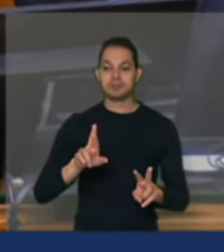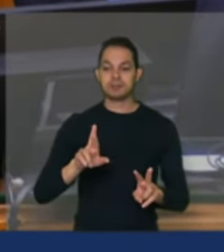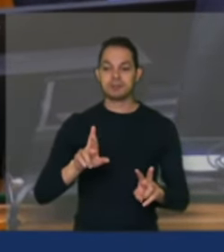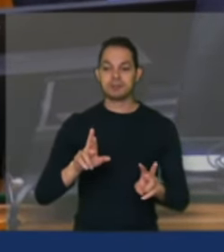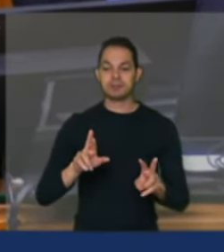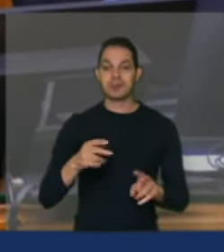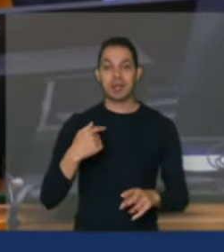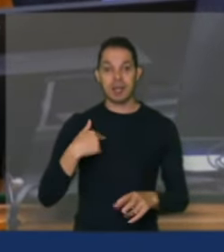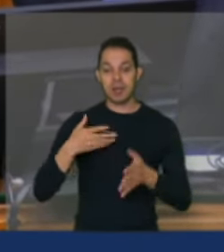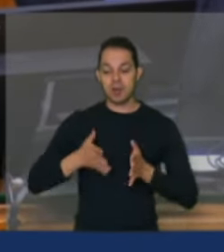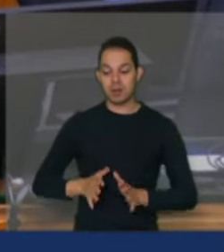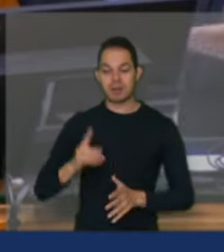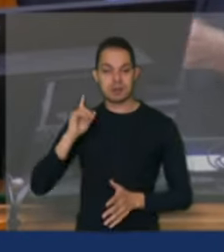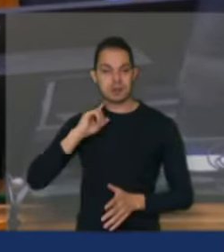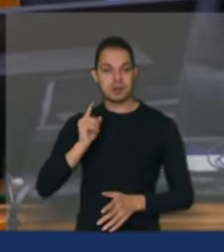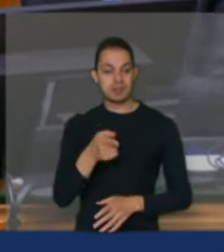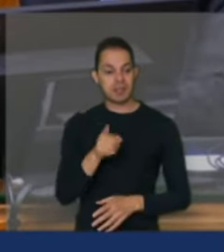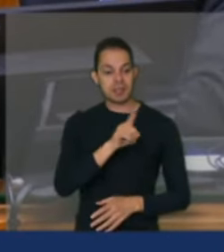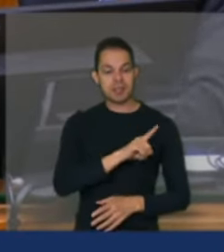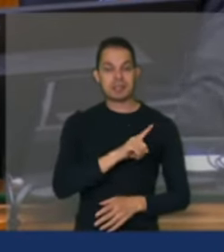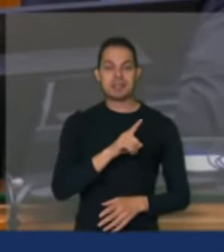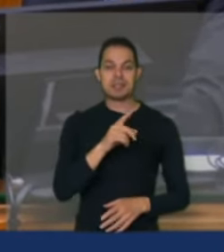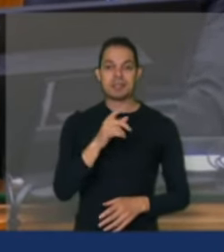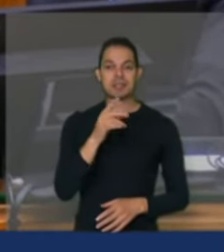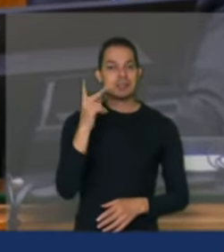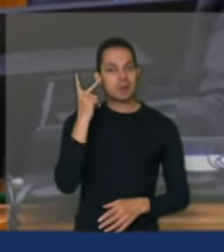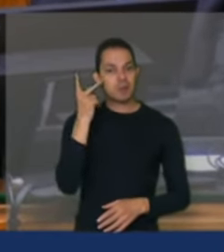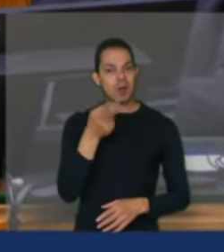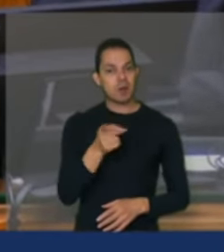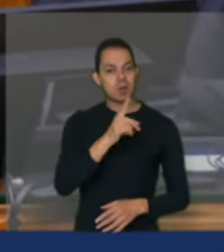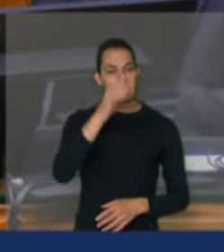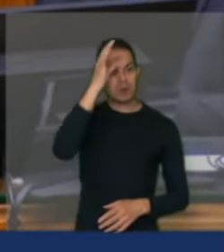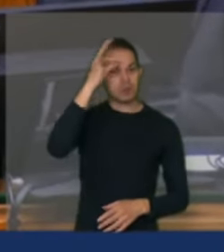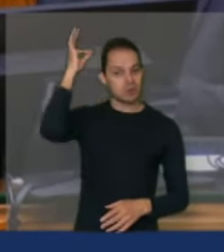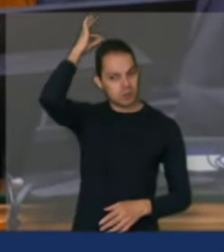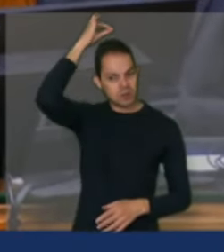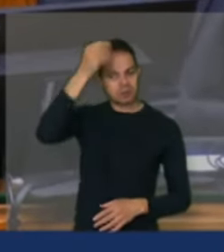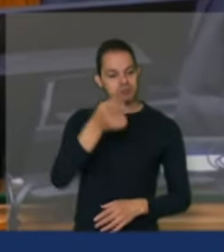sou de Minas ele é de São Paulo o outro é do Espírito Santo e também aqui o Leonardo Monteiro que é meu